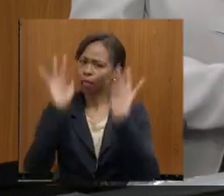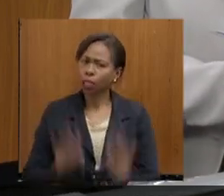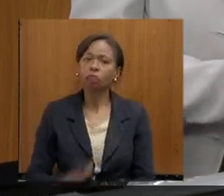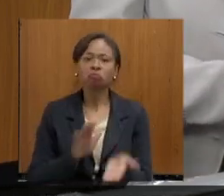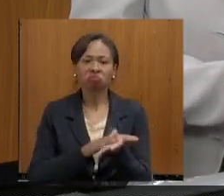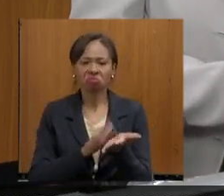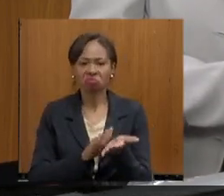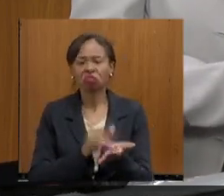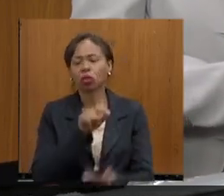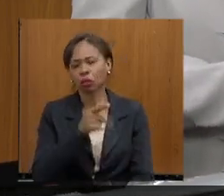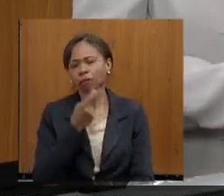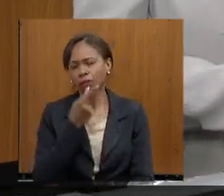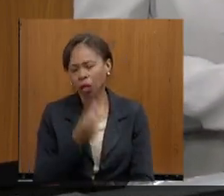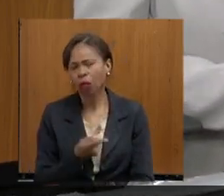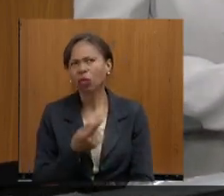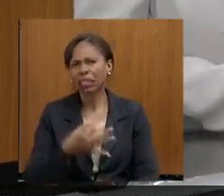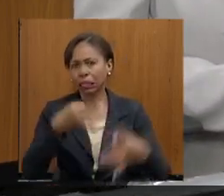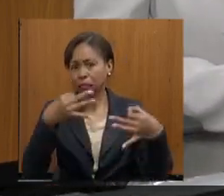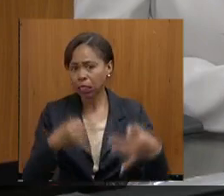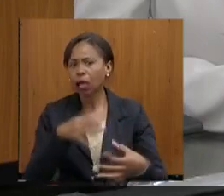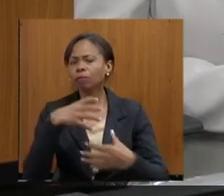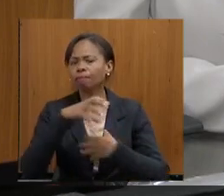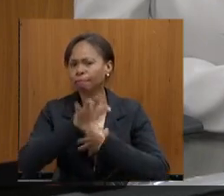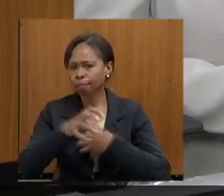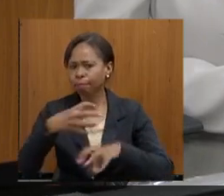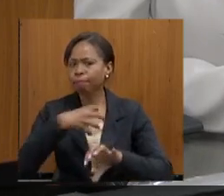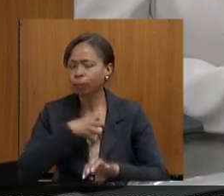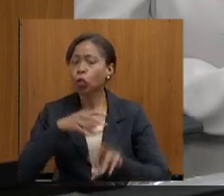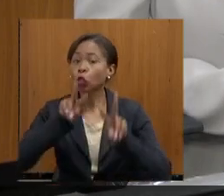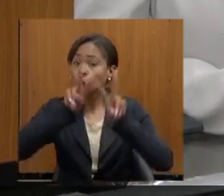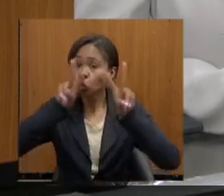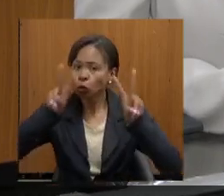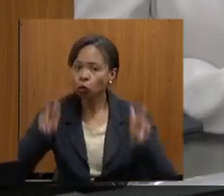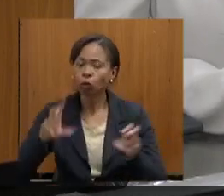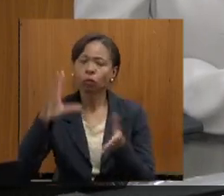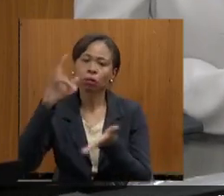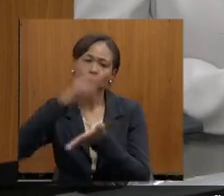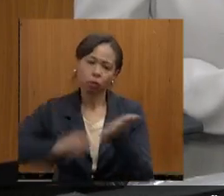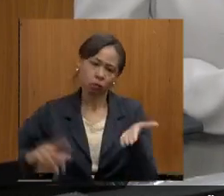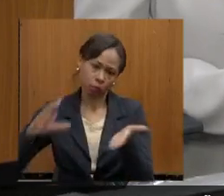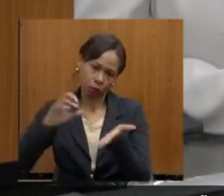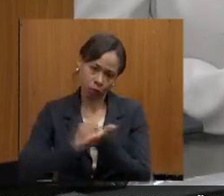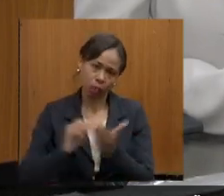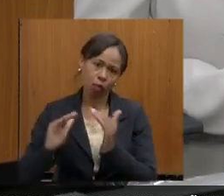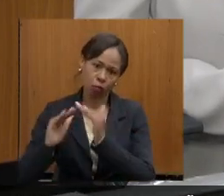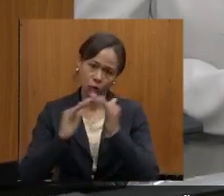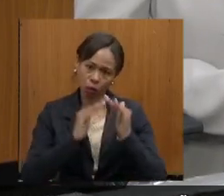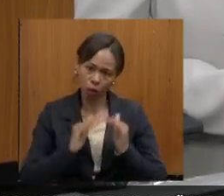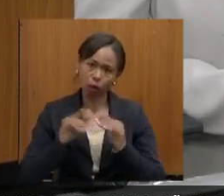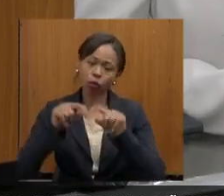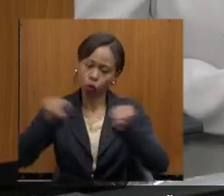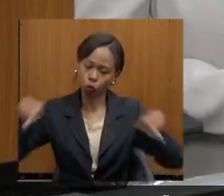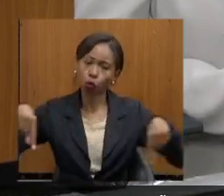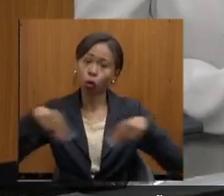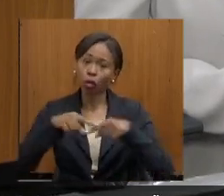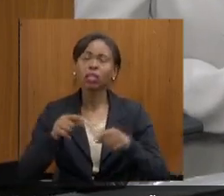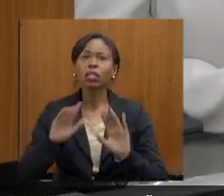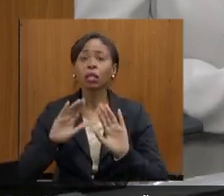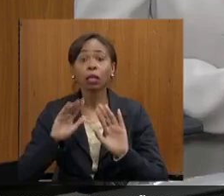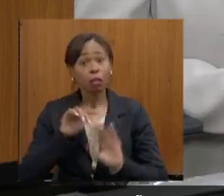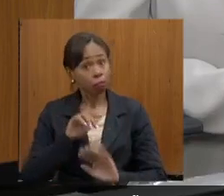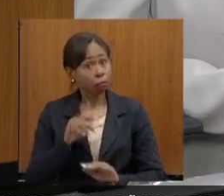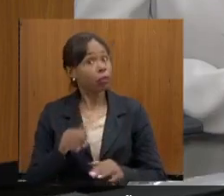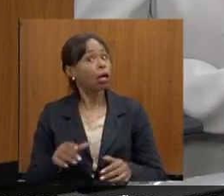o senhor pela por essa sensibilidade em relação à regularização fundiária contamos com o apoio já tem dado que se